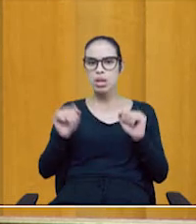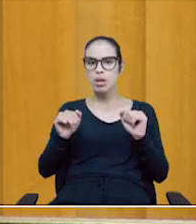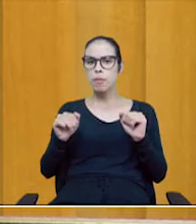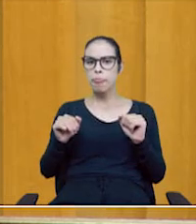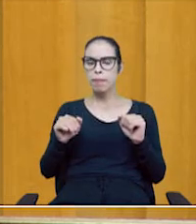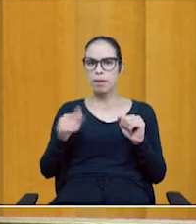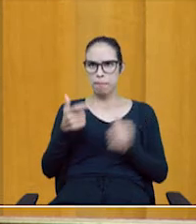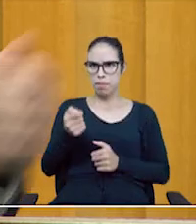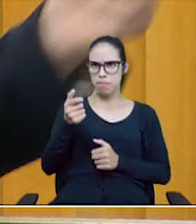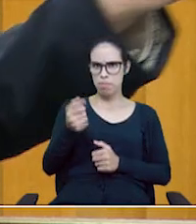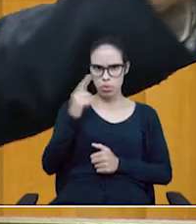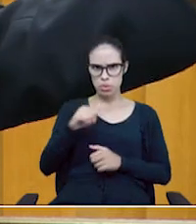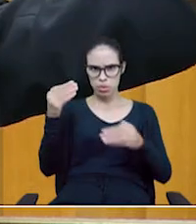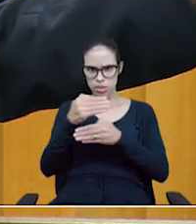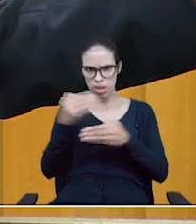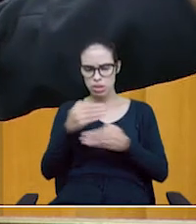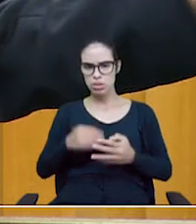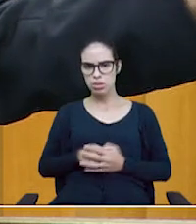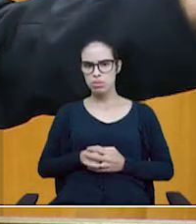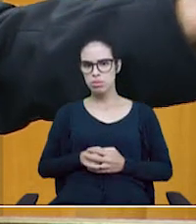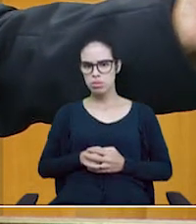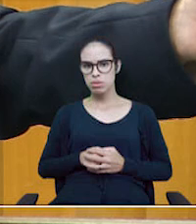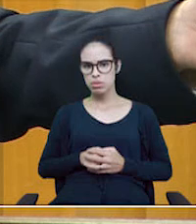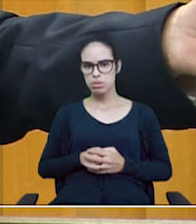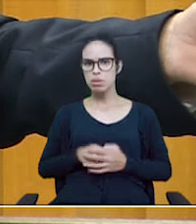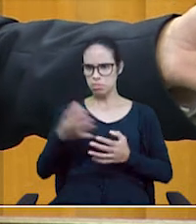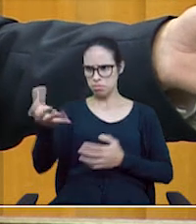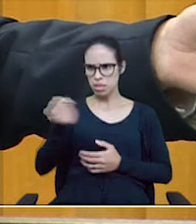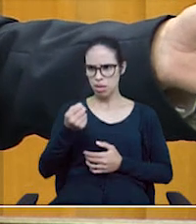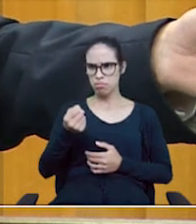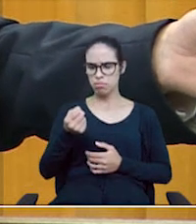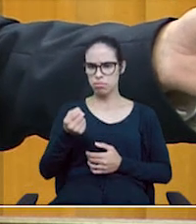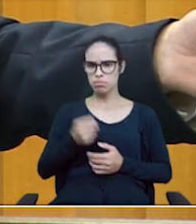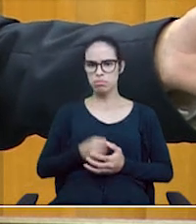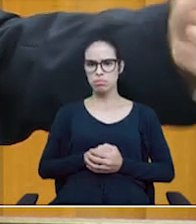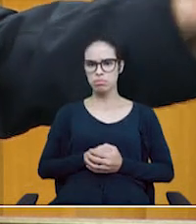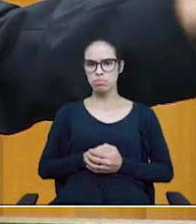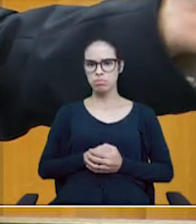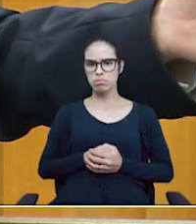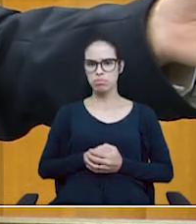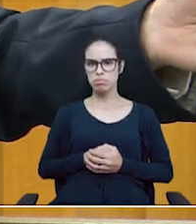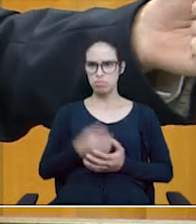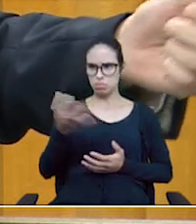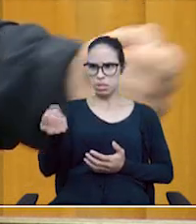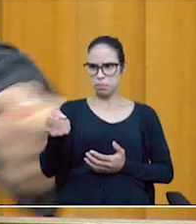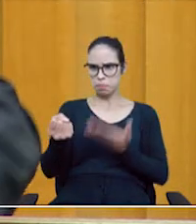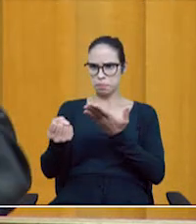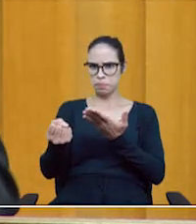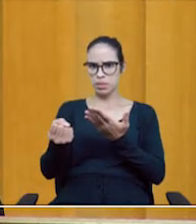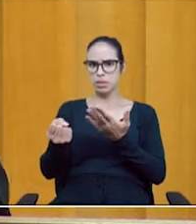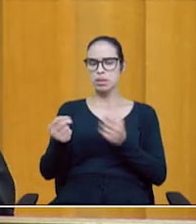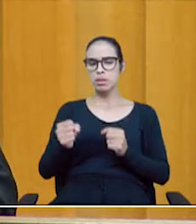Não? Está acordando? Então, só traz para mim ele aqui. Eu tinha organizado algumas... Só desconecta isso, faz favor. Eu